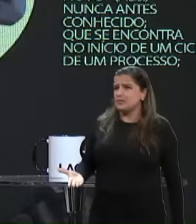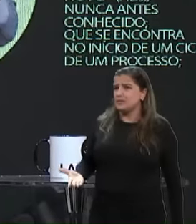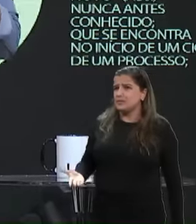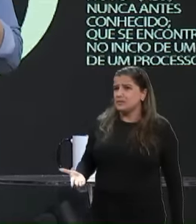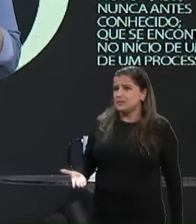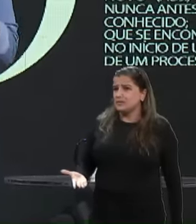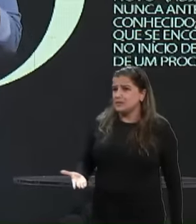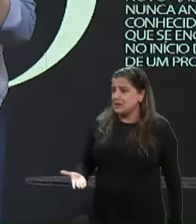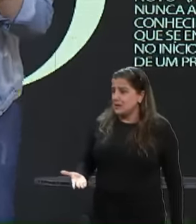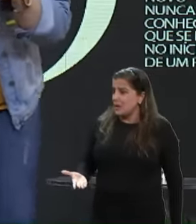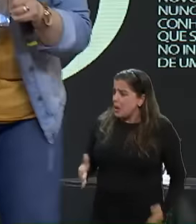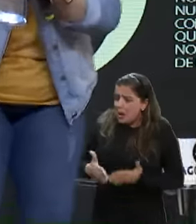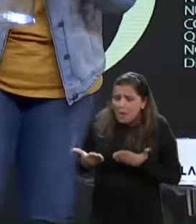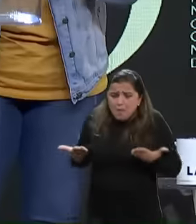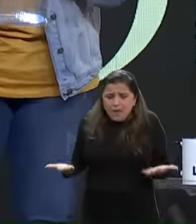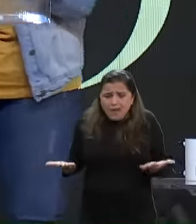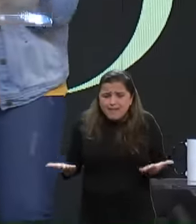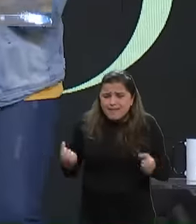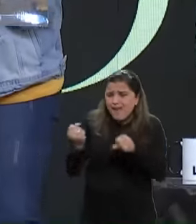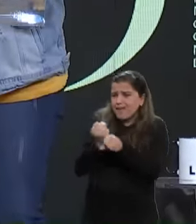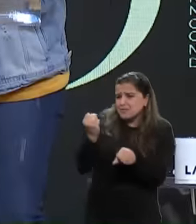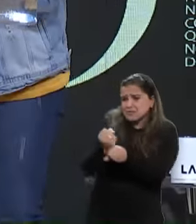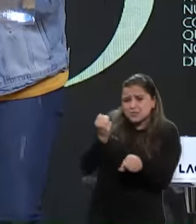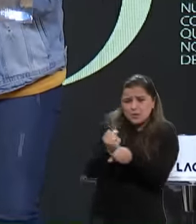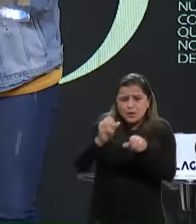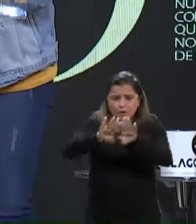para que levantar um altar embaixo do rio?